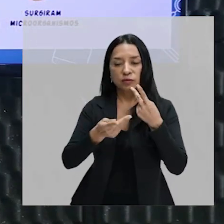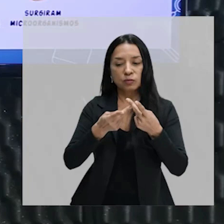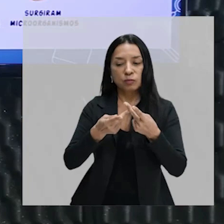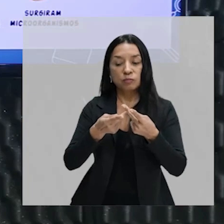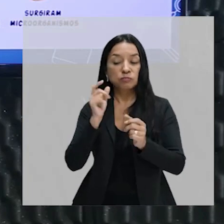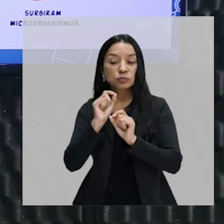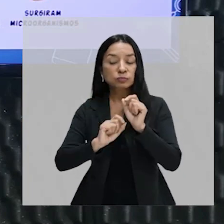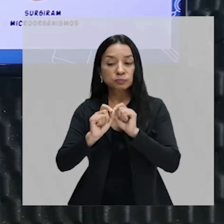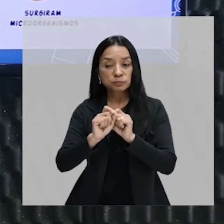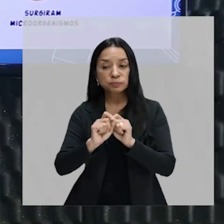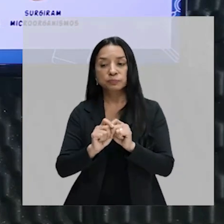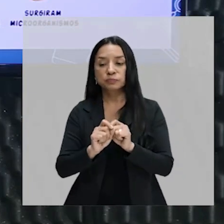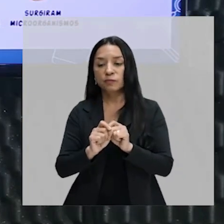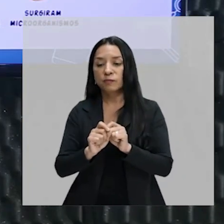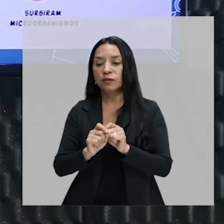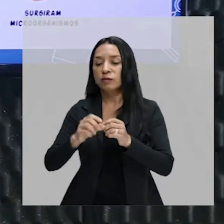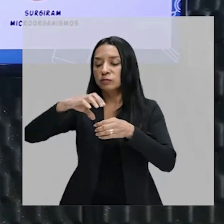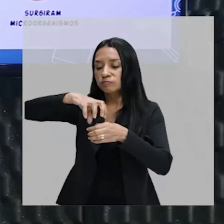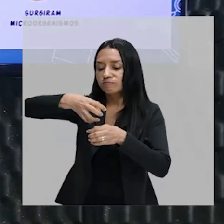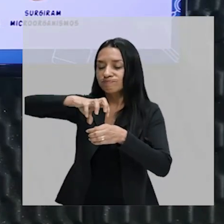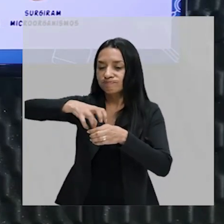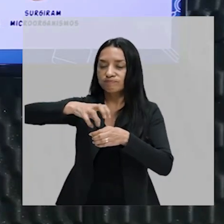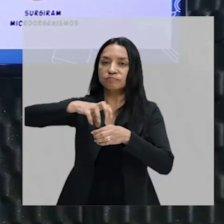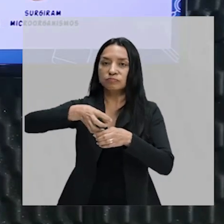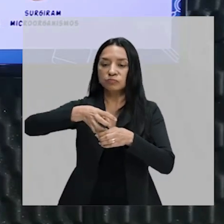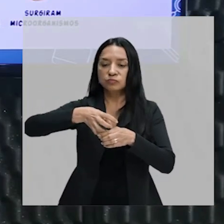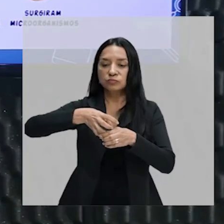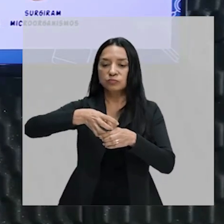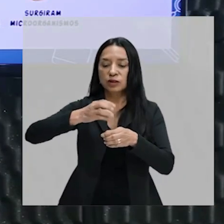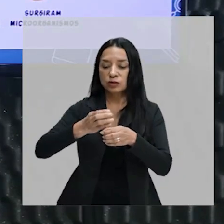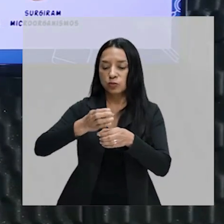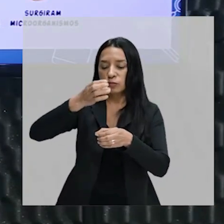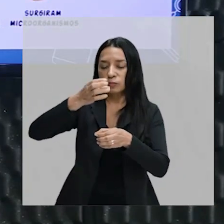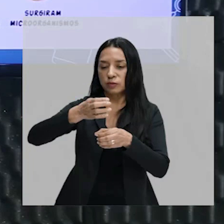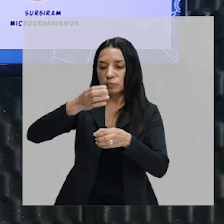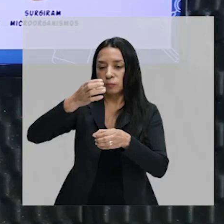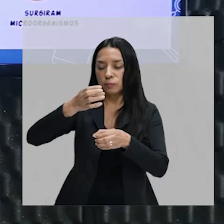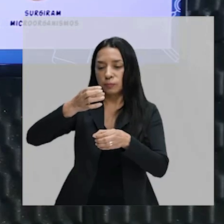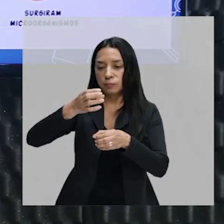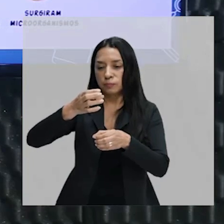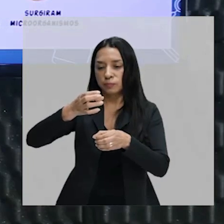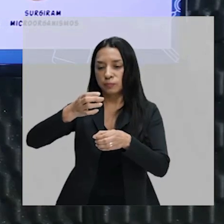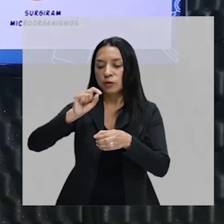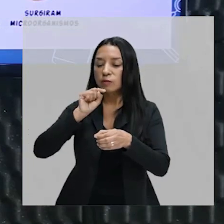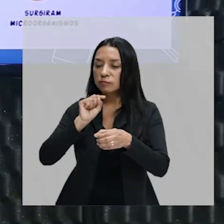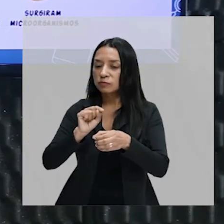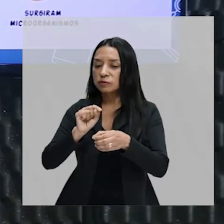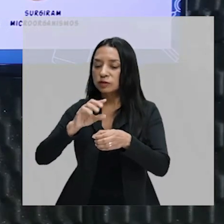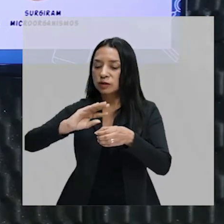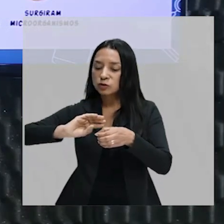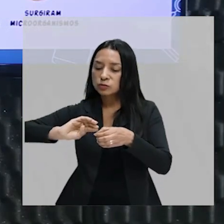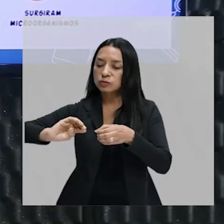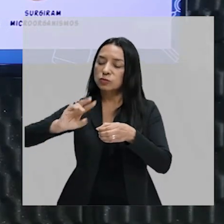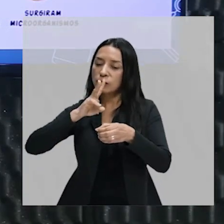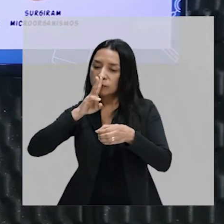disse o seguinte Olha quando você Tampou o balão né hermeticamente você tirou